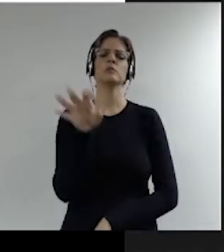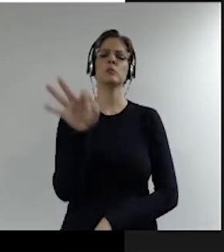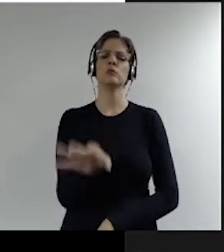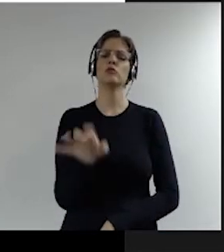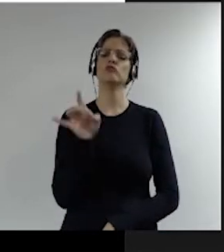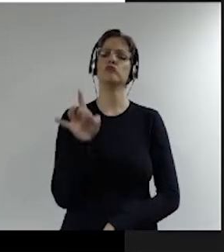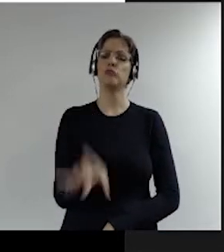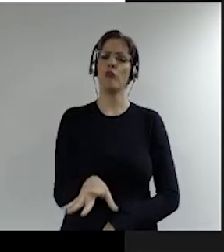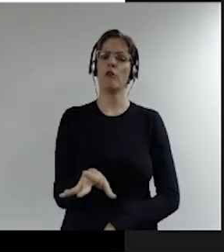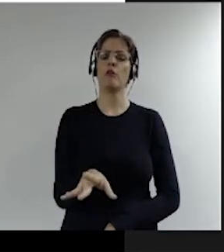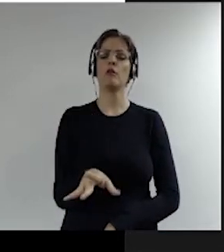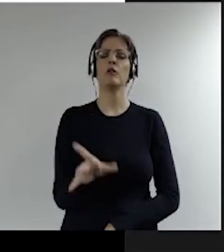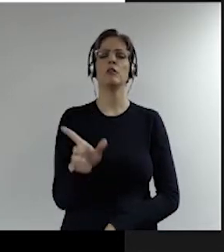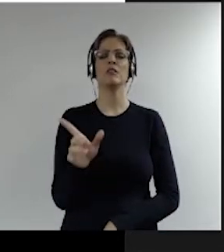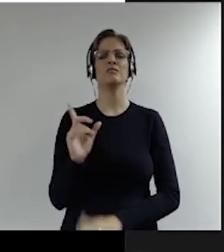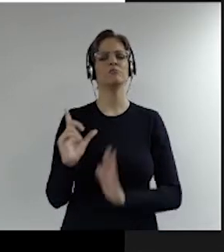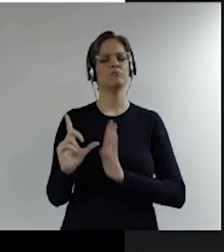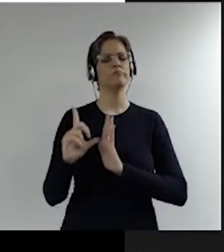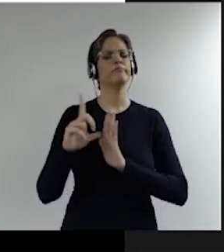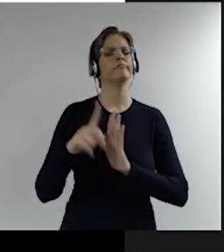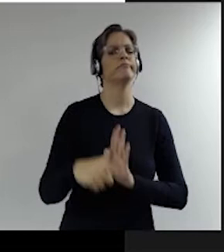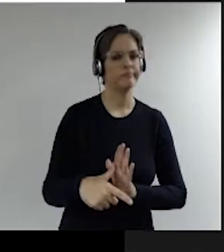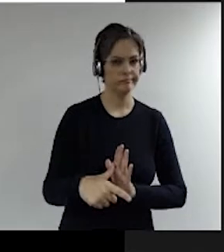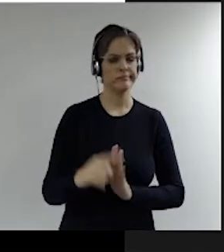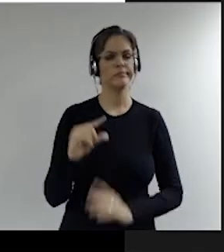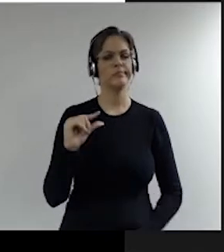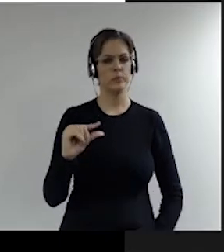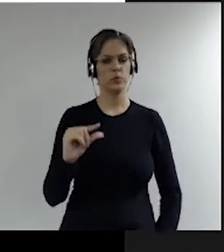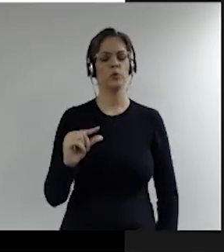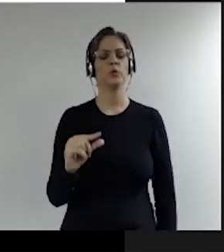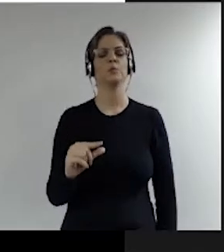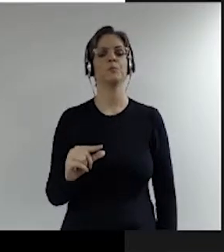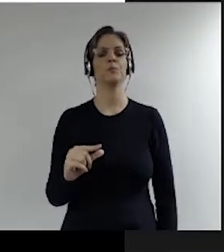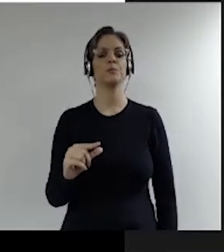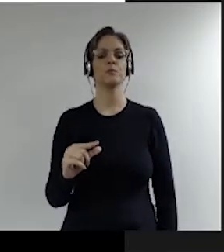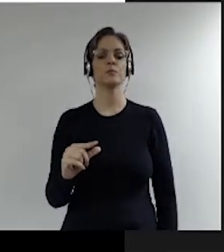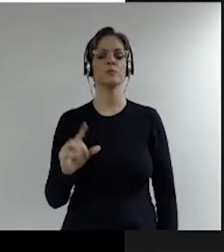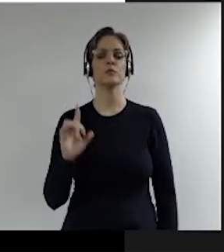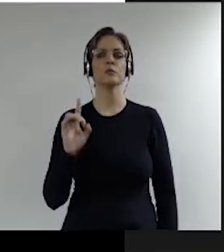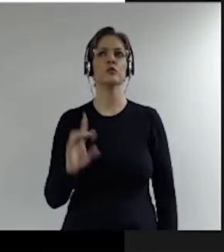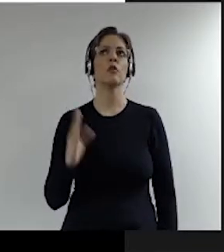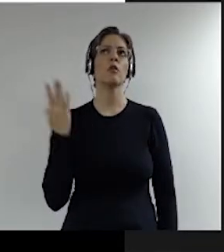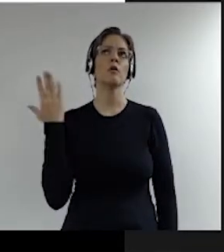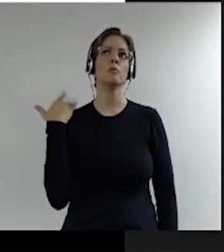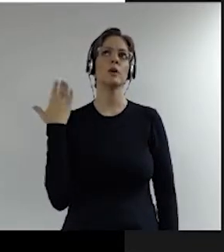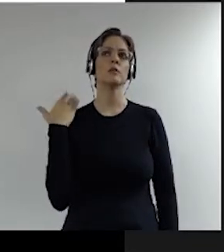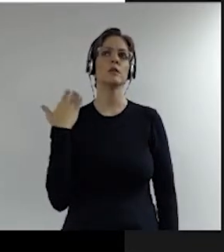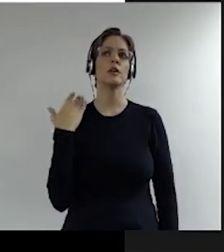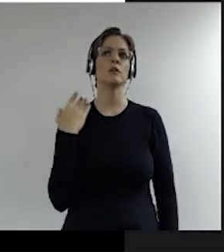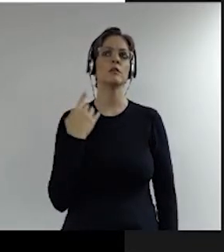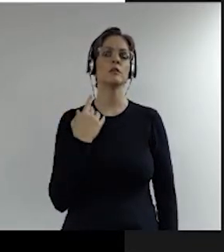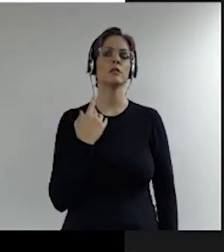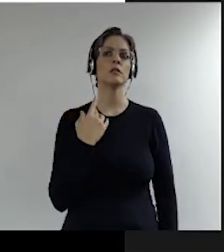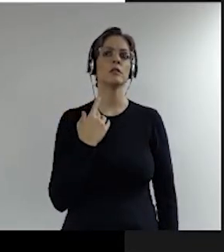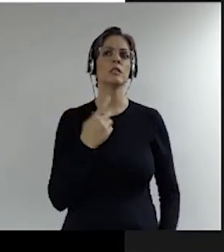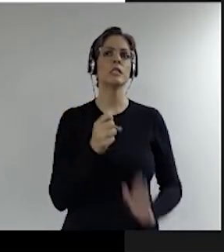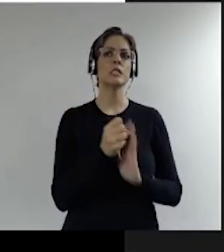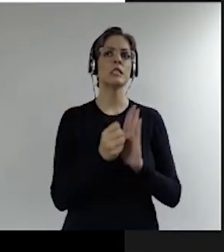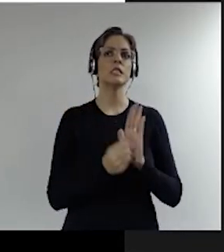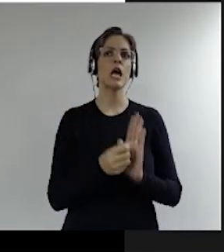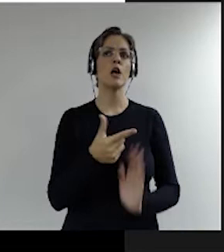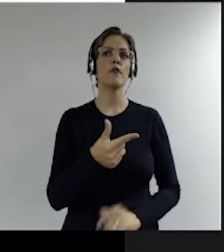gente universalizou tardiamente o ensino fundamental, terminamos na primeira década do século